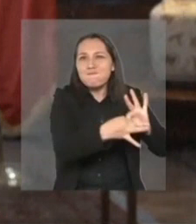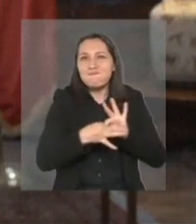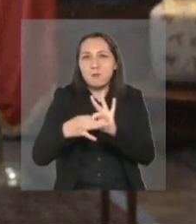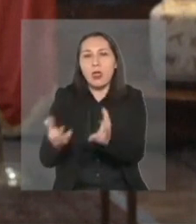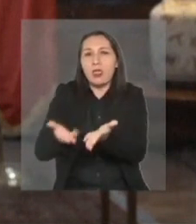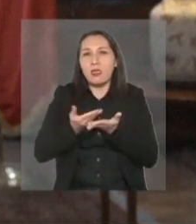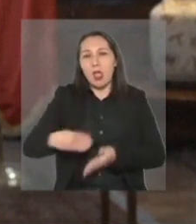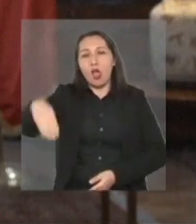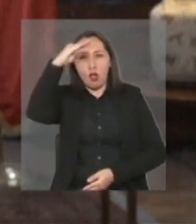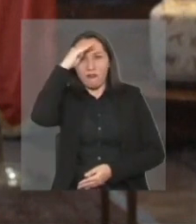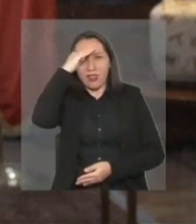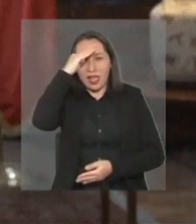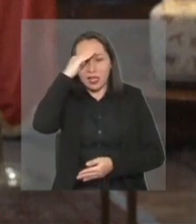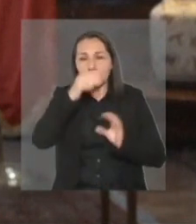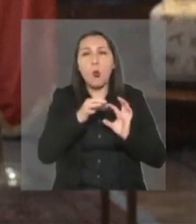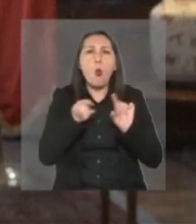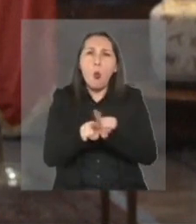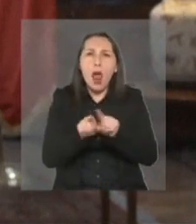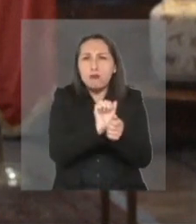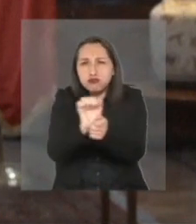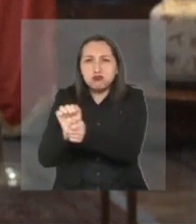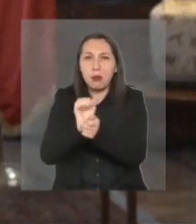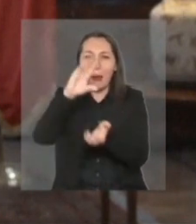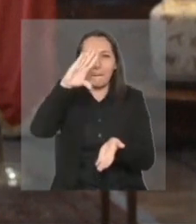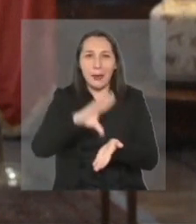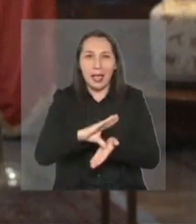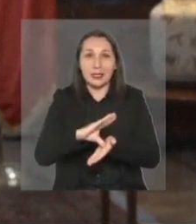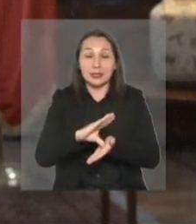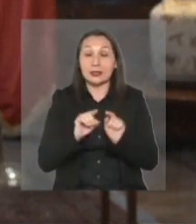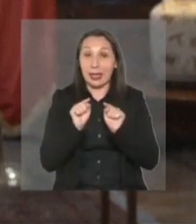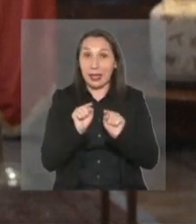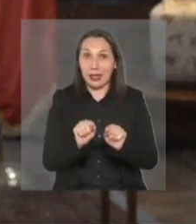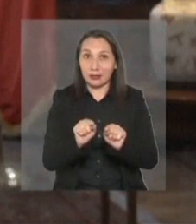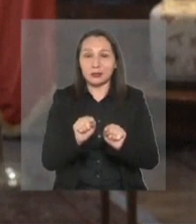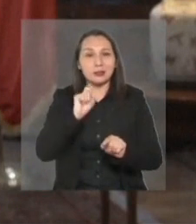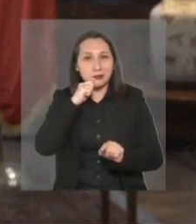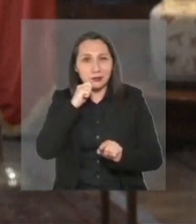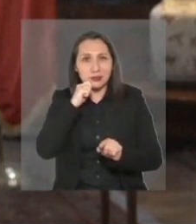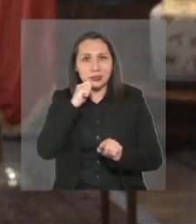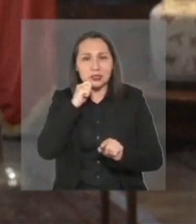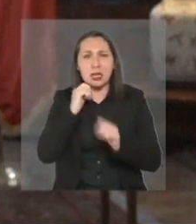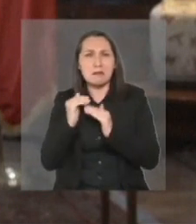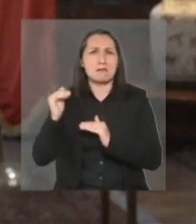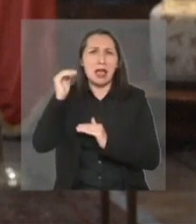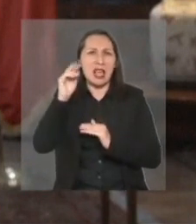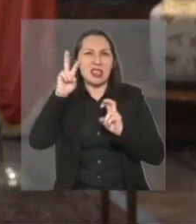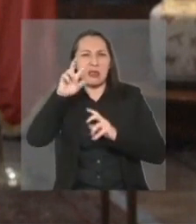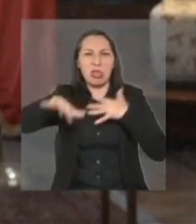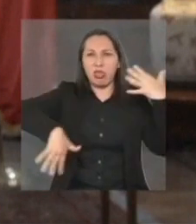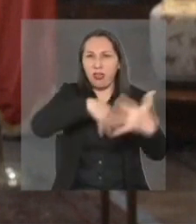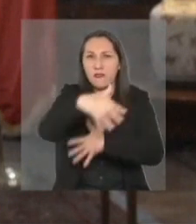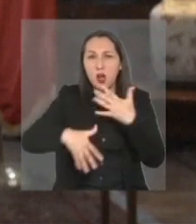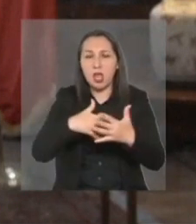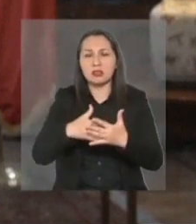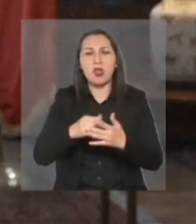o maximalismo, a violência e a intolerância para com aqueles que pensam de forma diferente serão definitivamente postos de